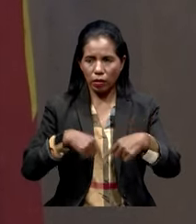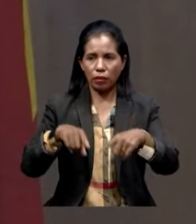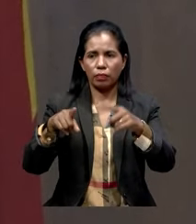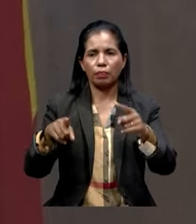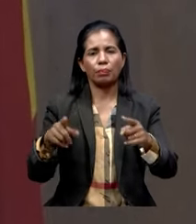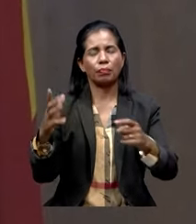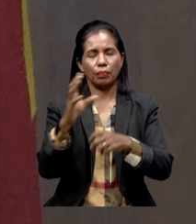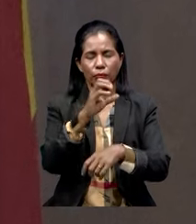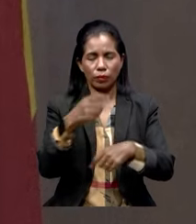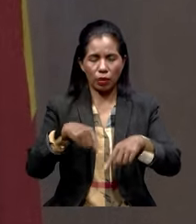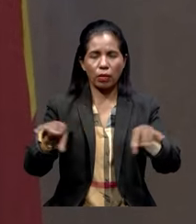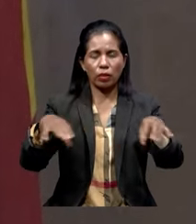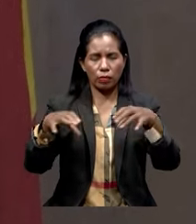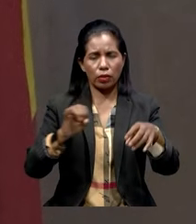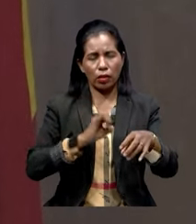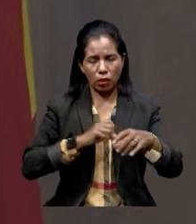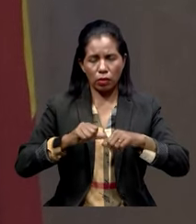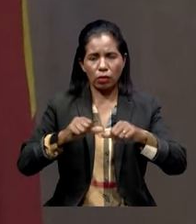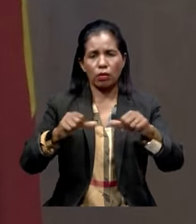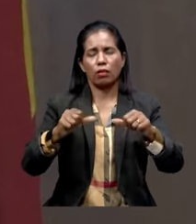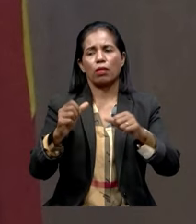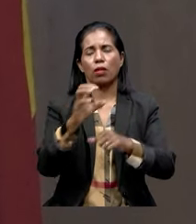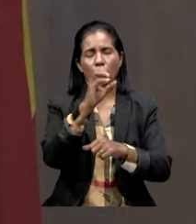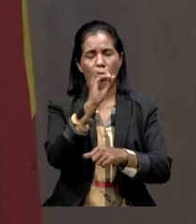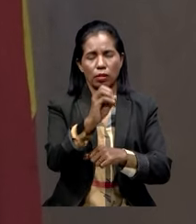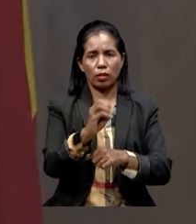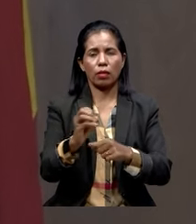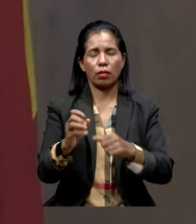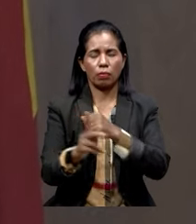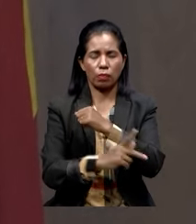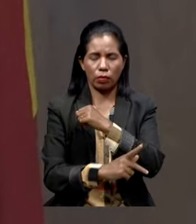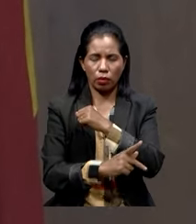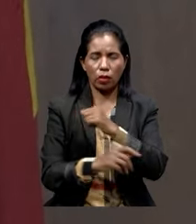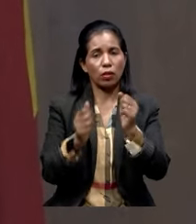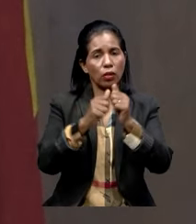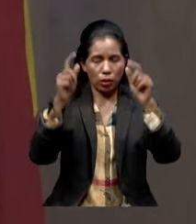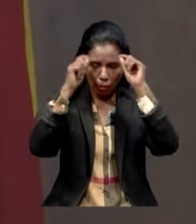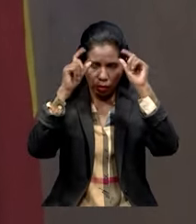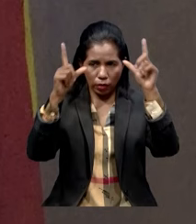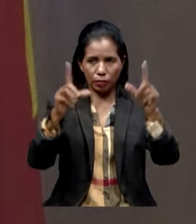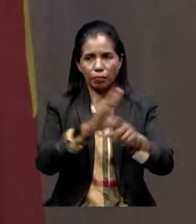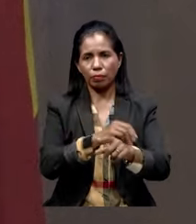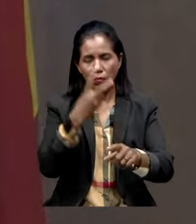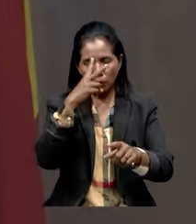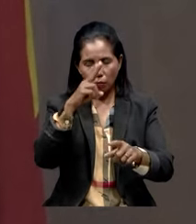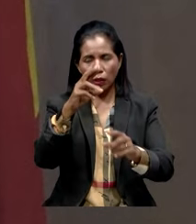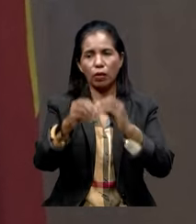Nações Unidas que é simultaneamente português e timorense e que é com enorme